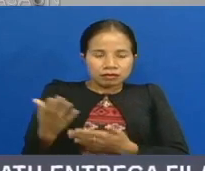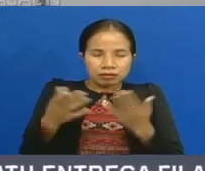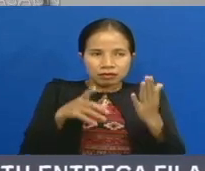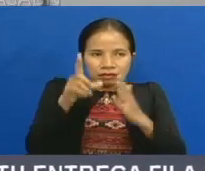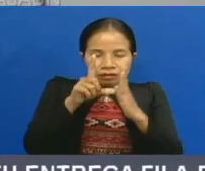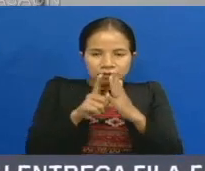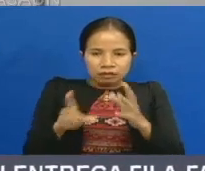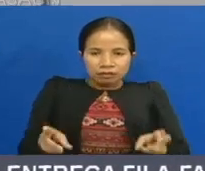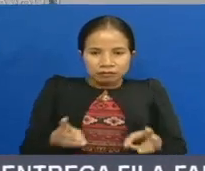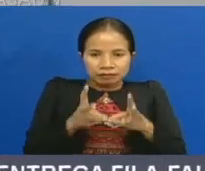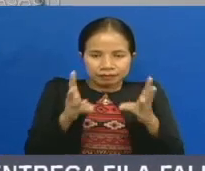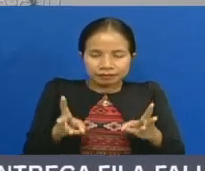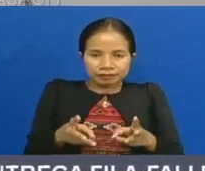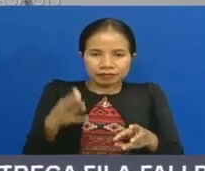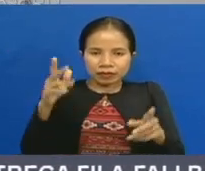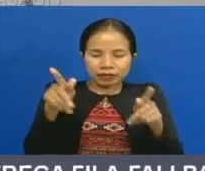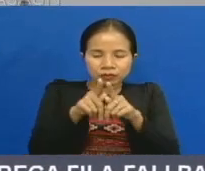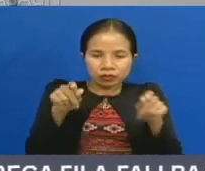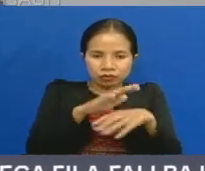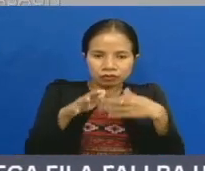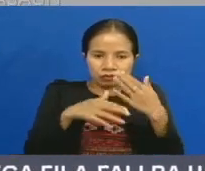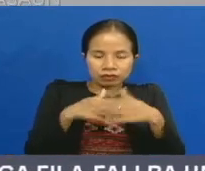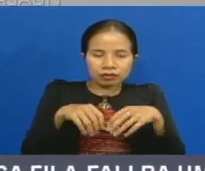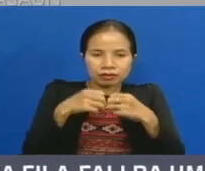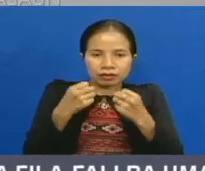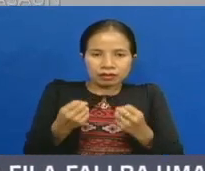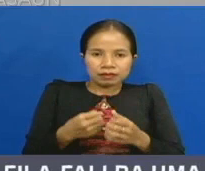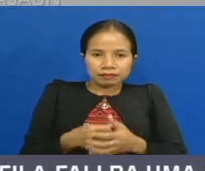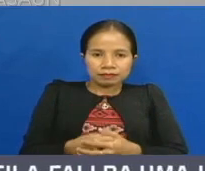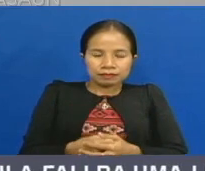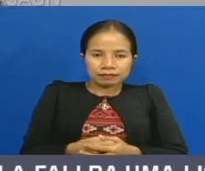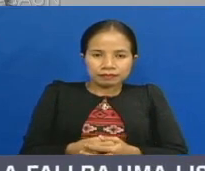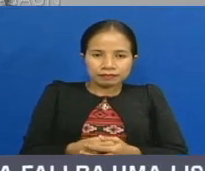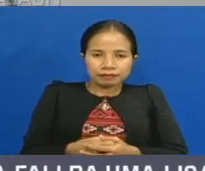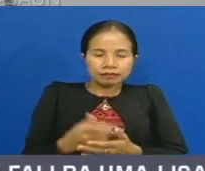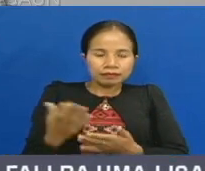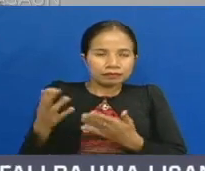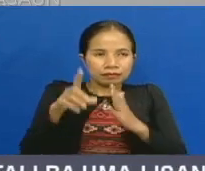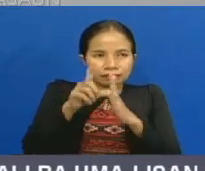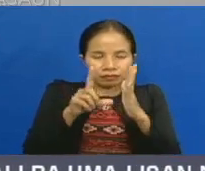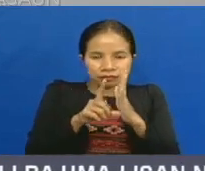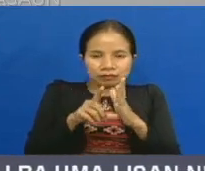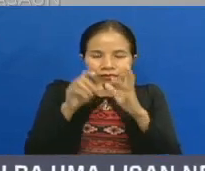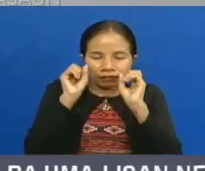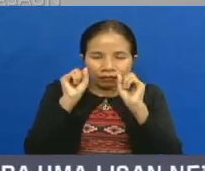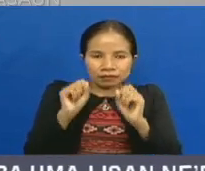lista estrada Sira Nebe, quase é construto na estrada Ladia. Mi submette una lista di va per il